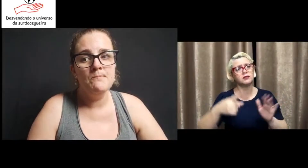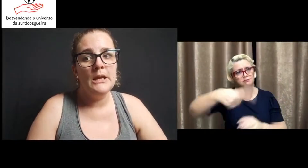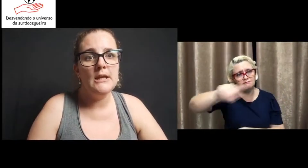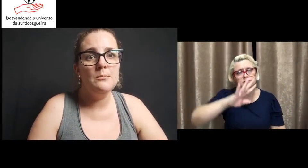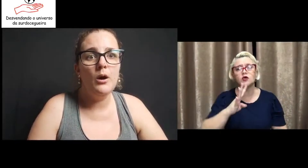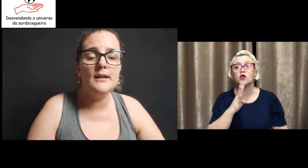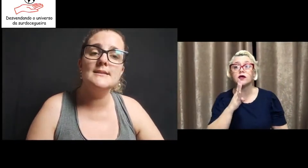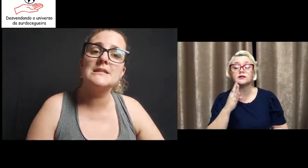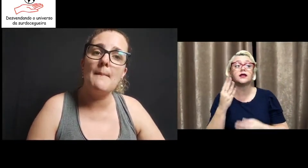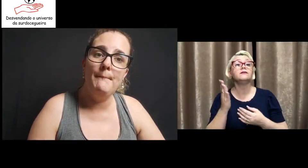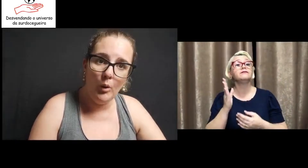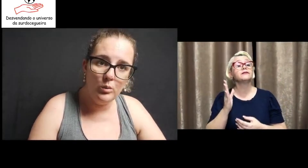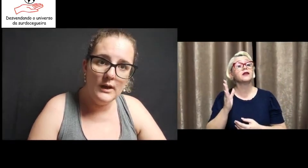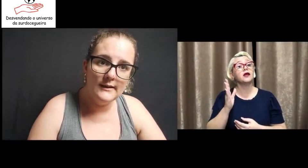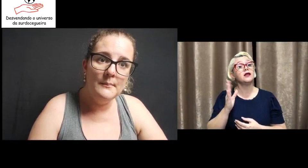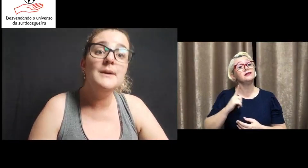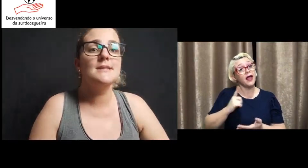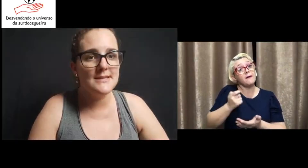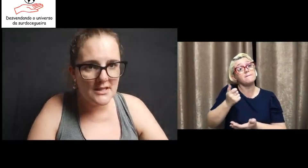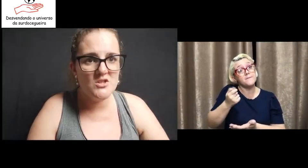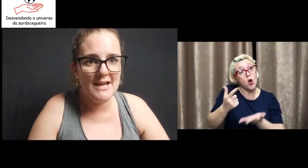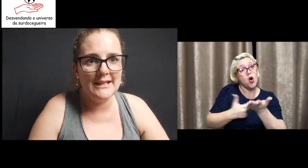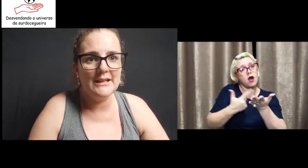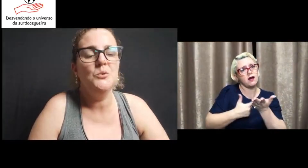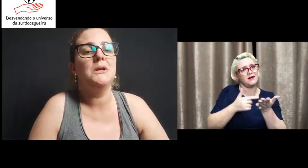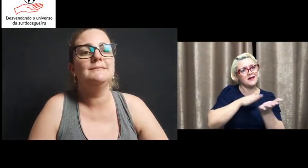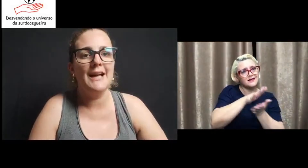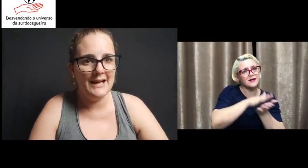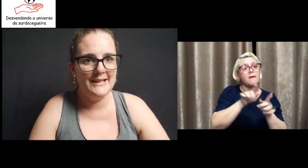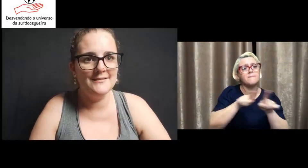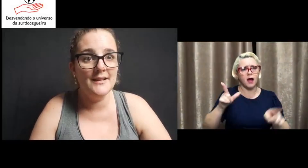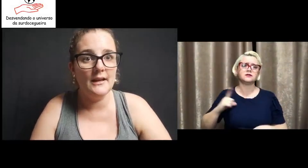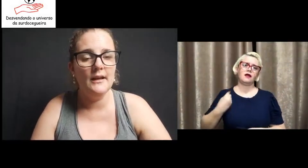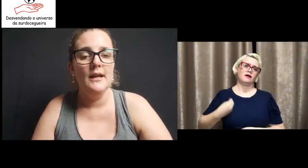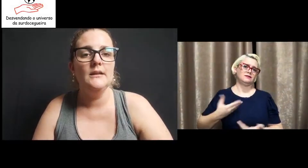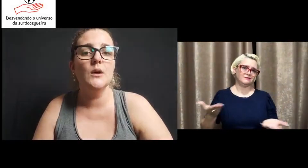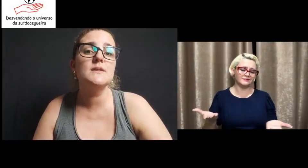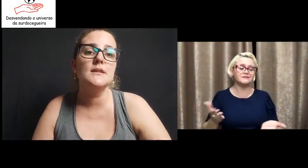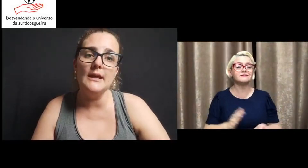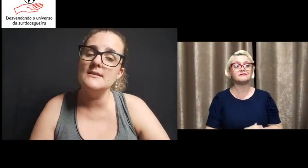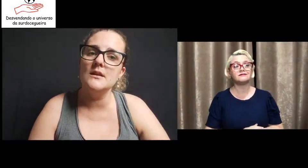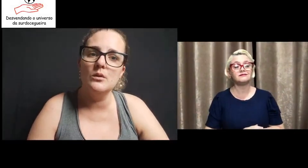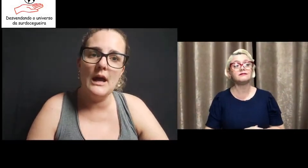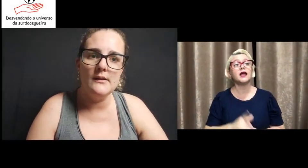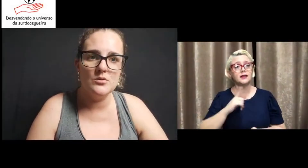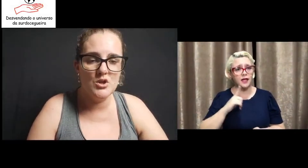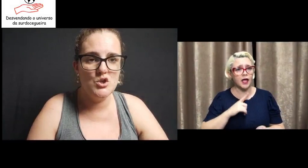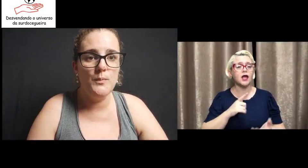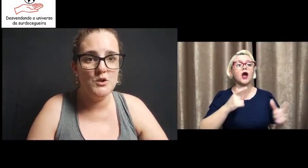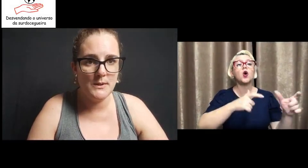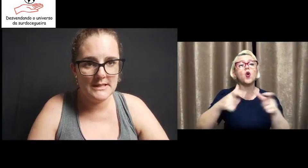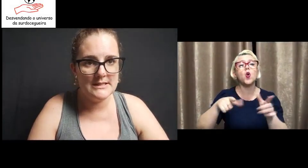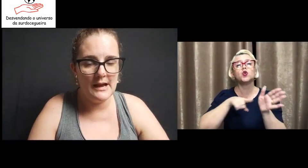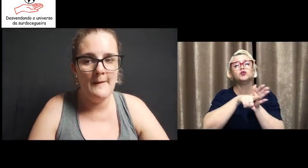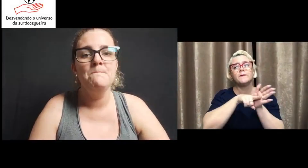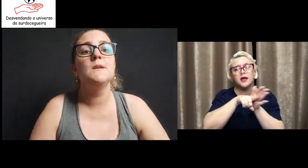conhecer que, embora exista pouca, mas existe literatura na área, né? Então, tem sim lugares onde a gente